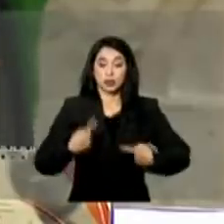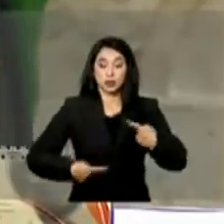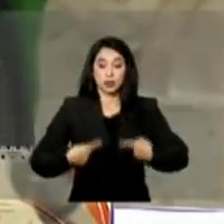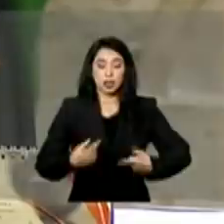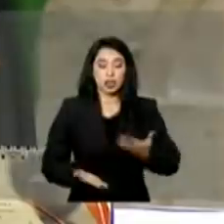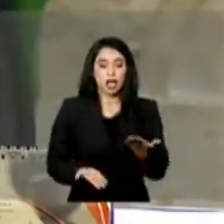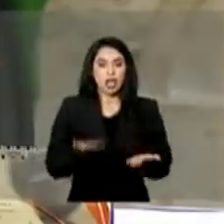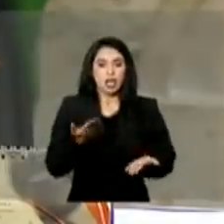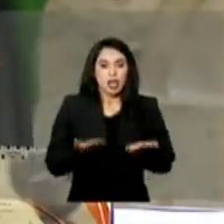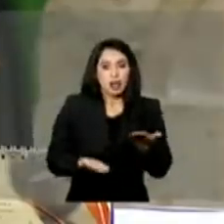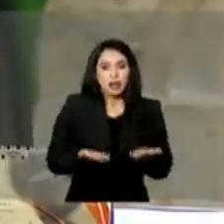pediu que ele revoga essa decisão